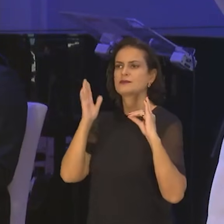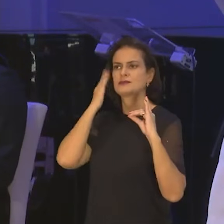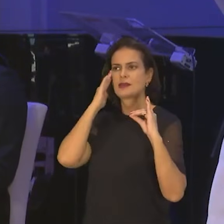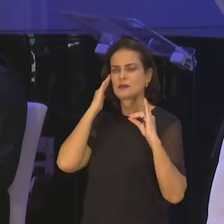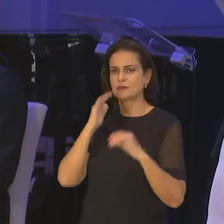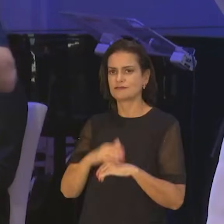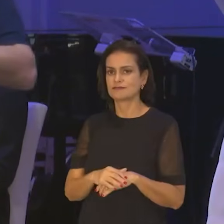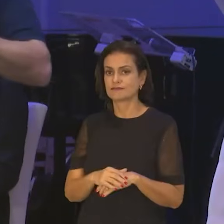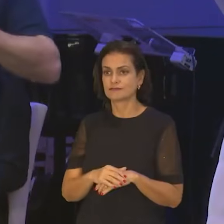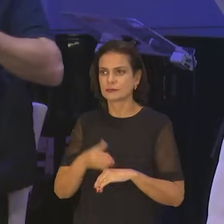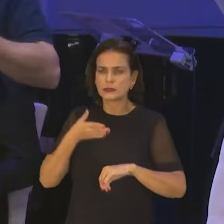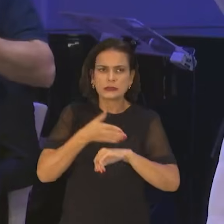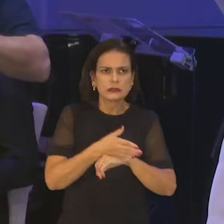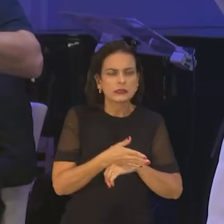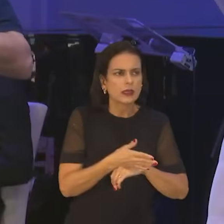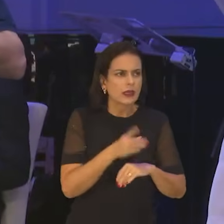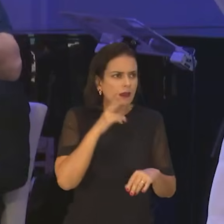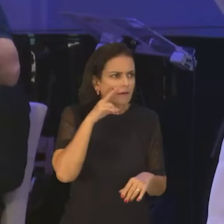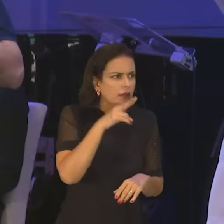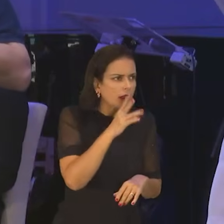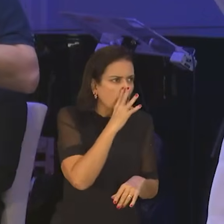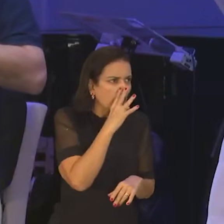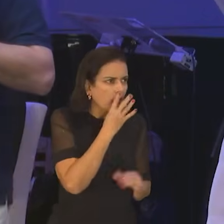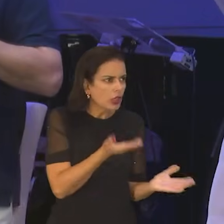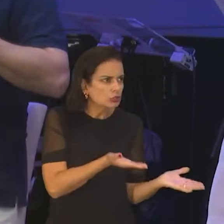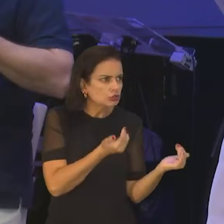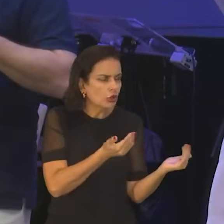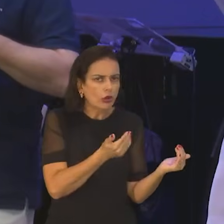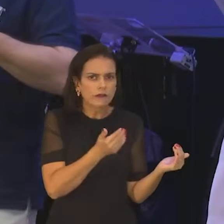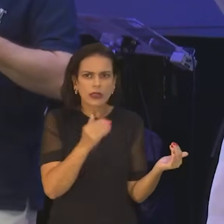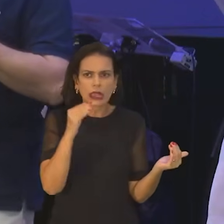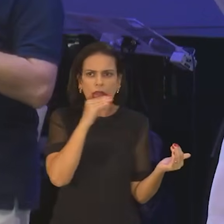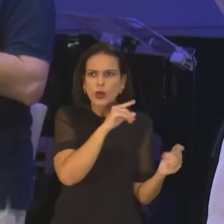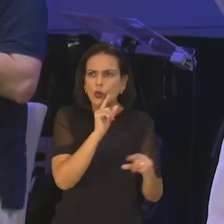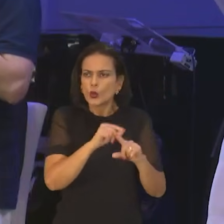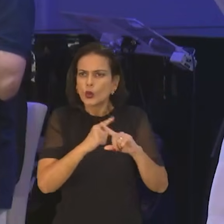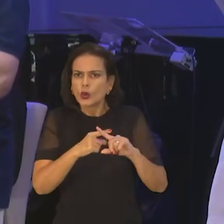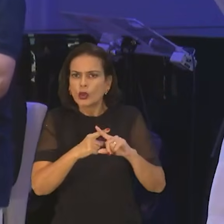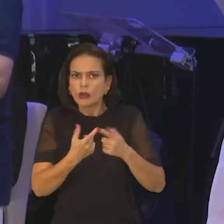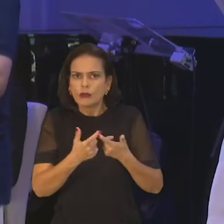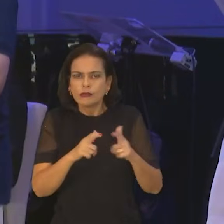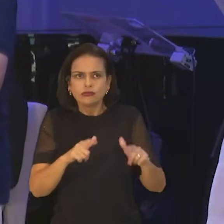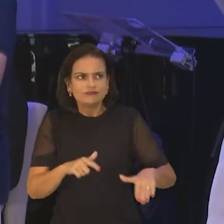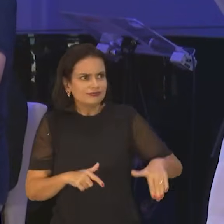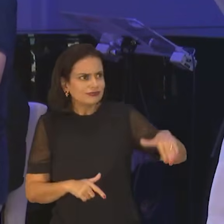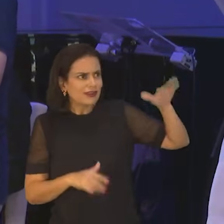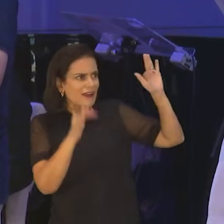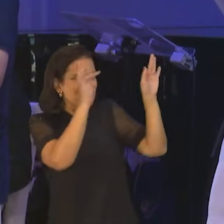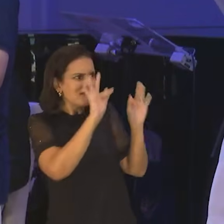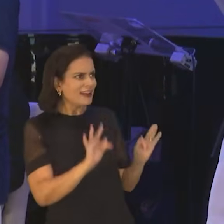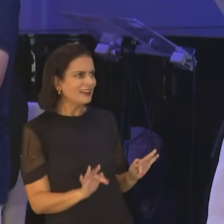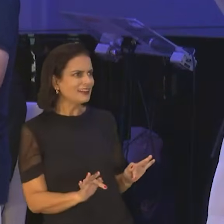Quando vou por uma igreja, ver jovens e adolescentes, o tamanho grande, eu fico feliz.